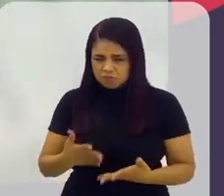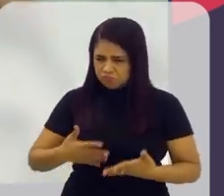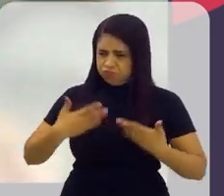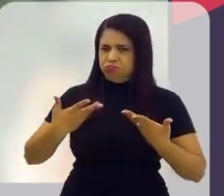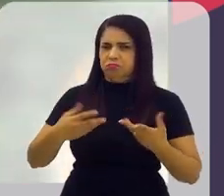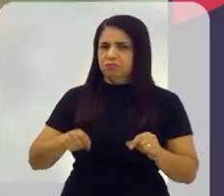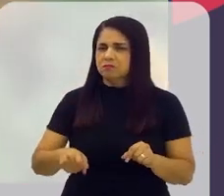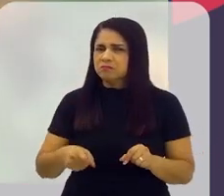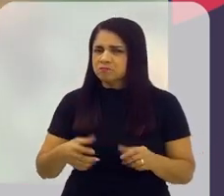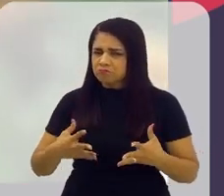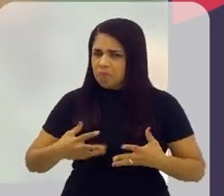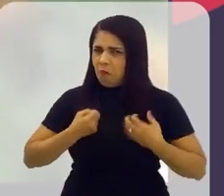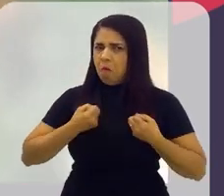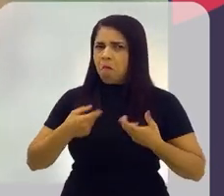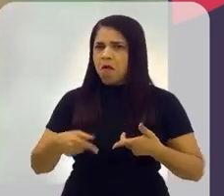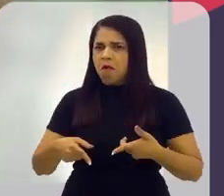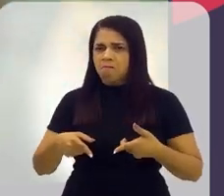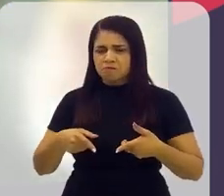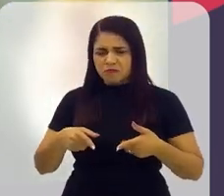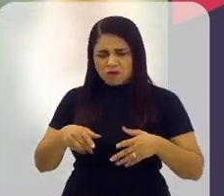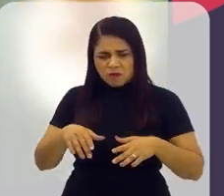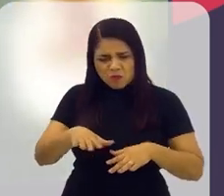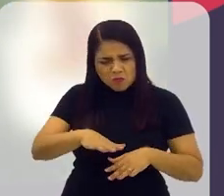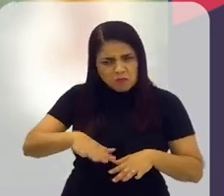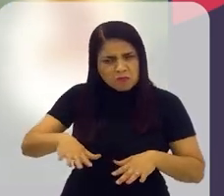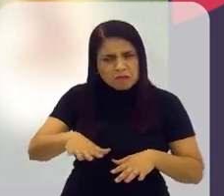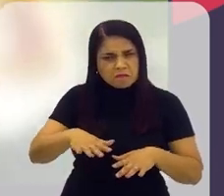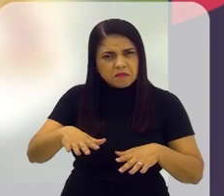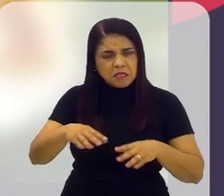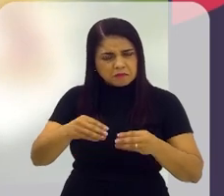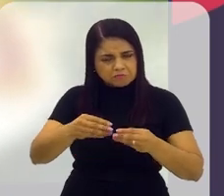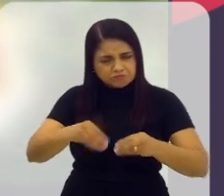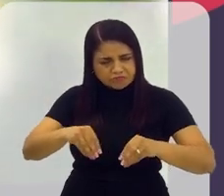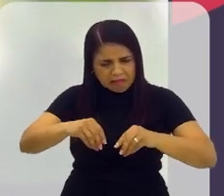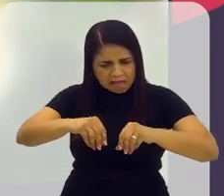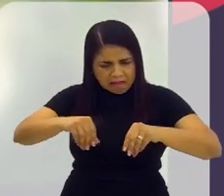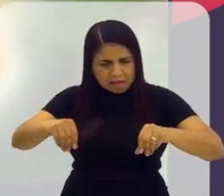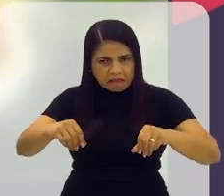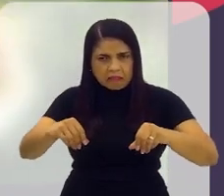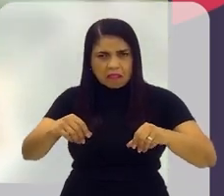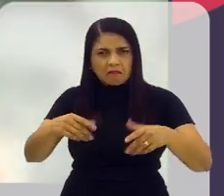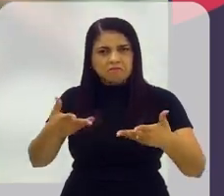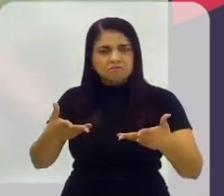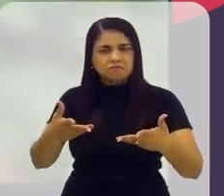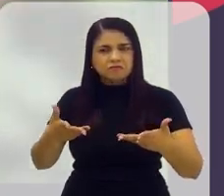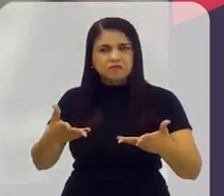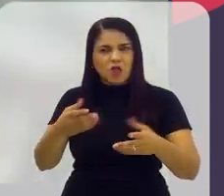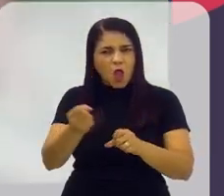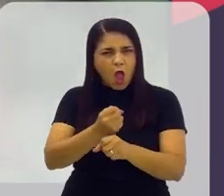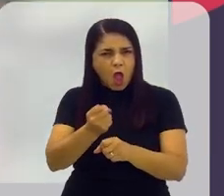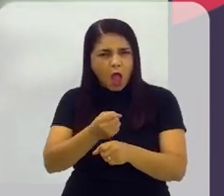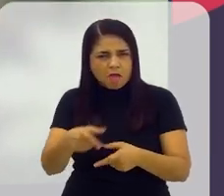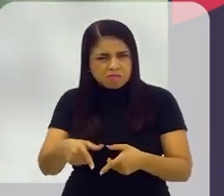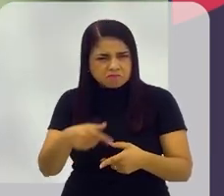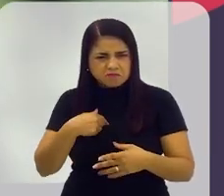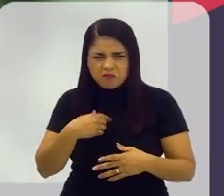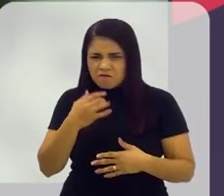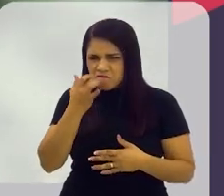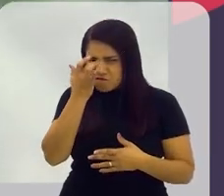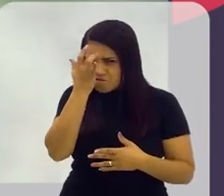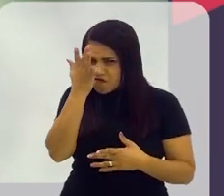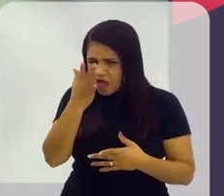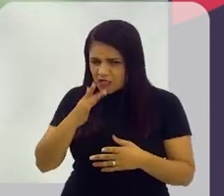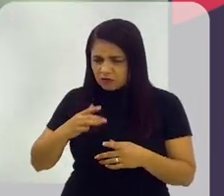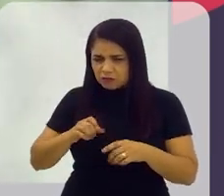me surpreendeu, né? Porque geralmente quando a gente vê um ambiente degradado, a gente não espera encontrar espécies que conseguem colonizar